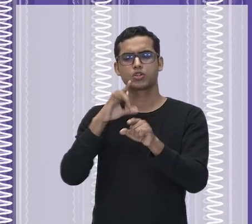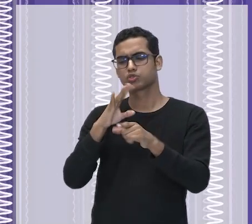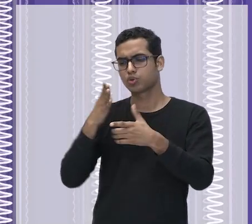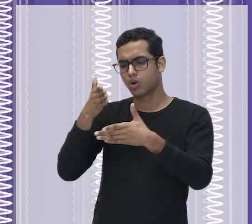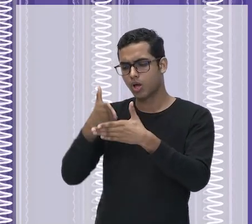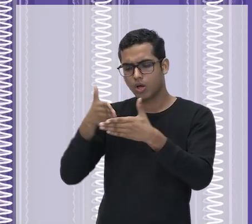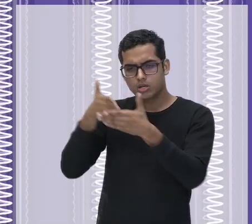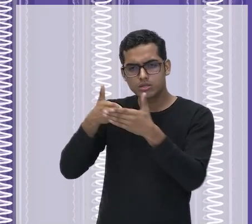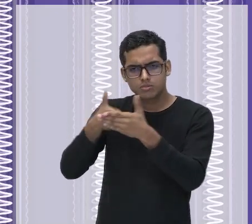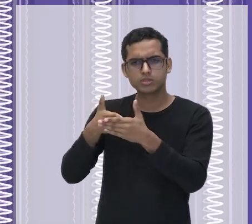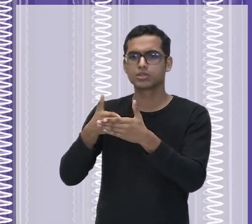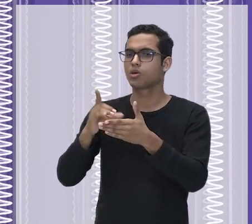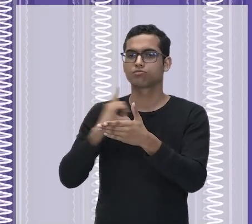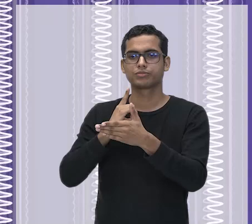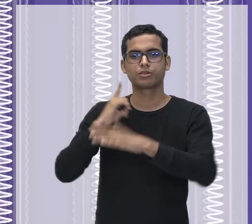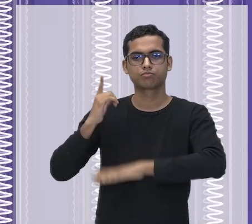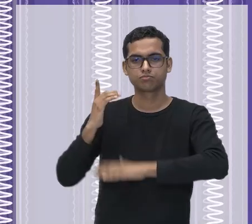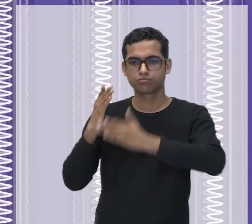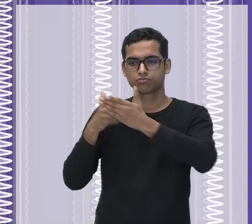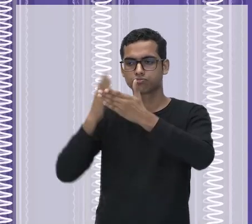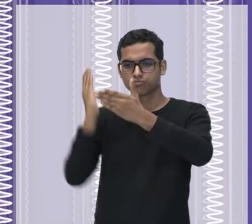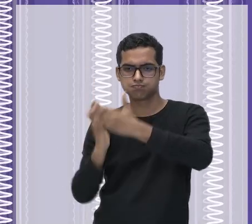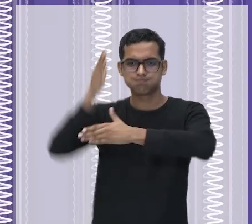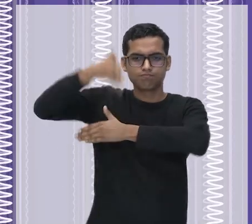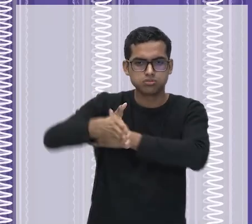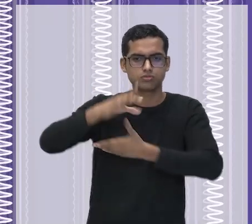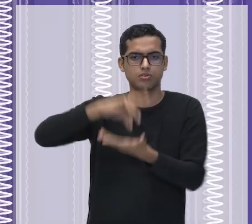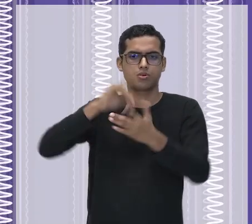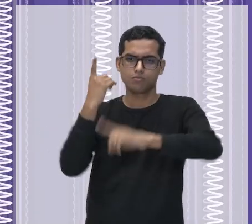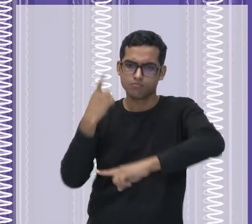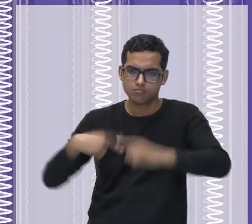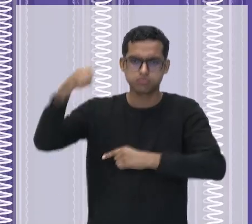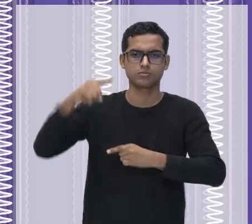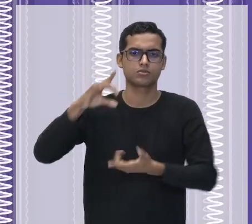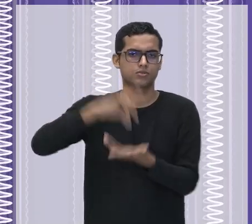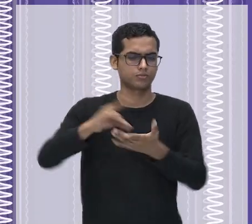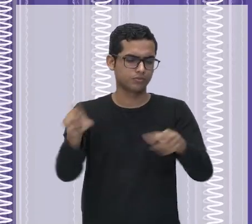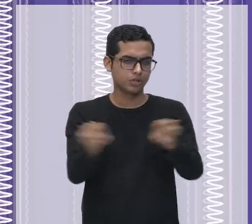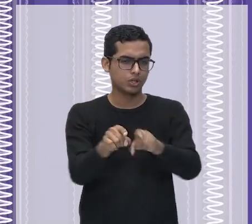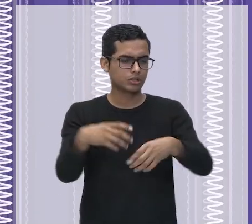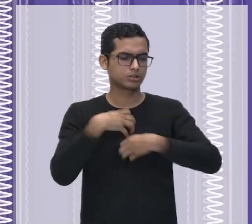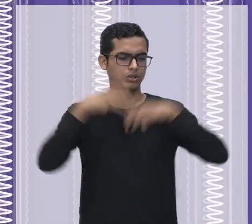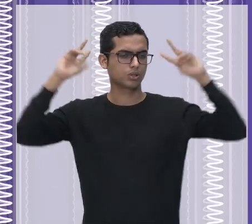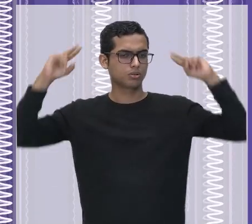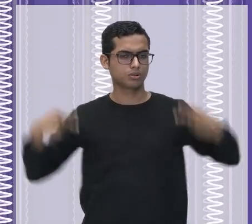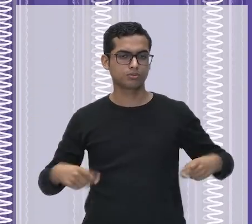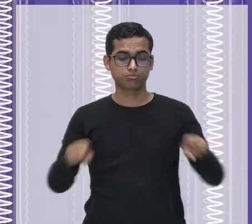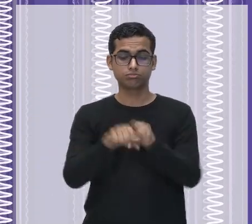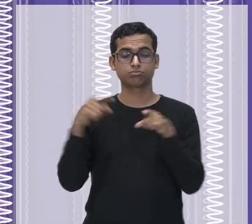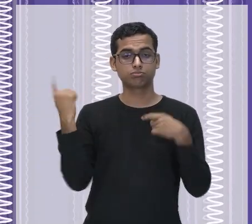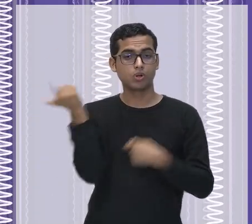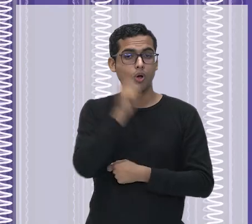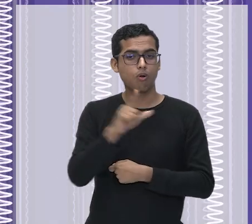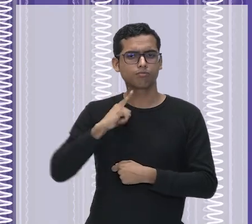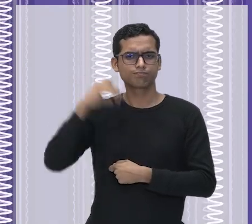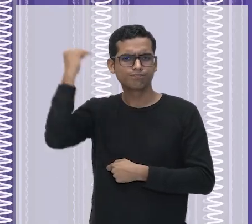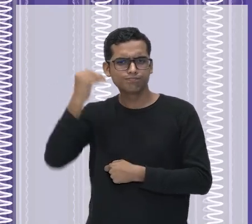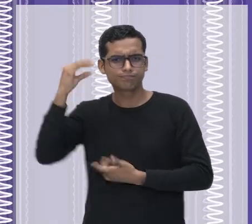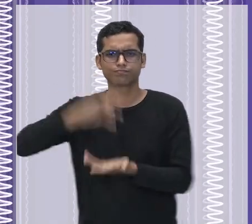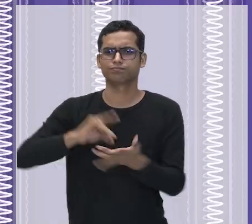fronteira da matéria, das sensações humanas, daquilo que se pode experimentar